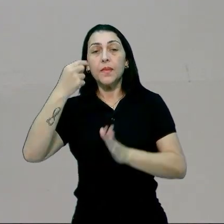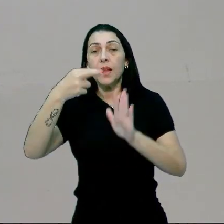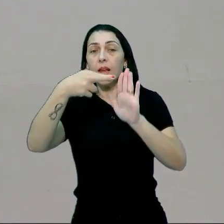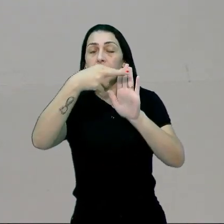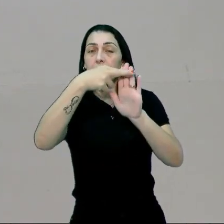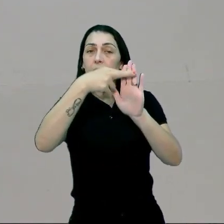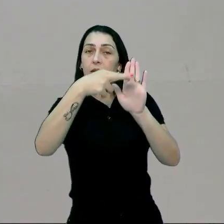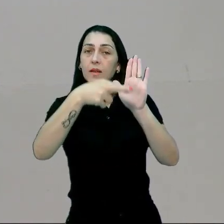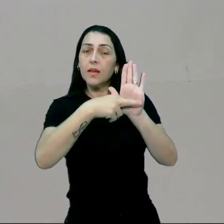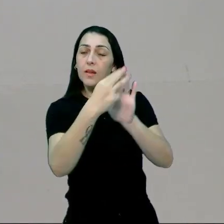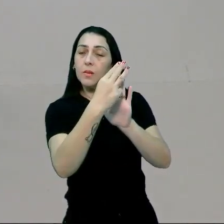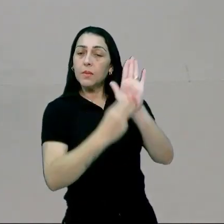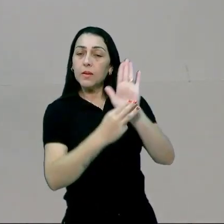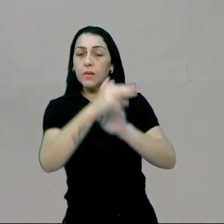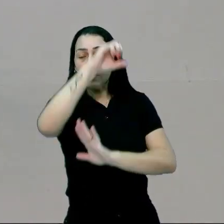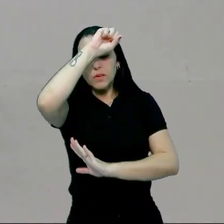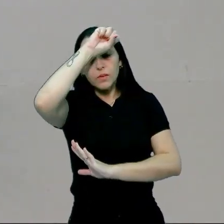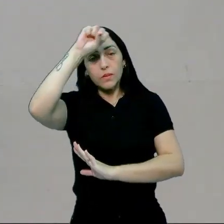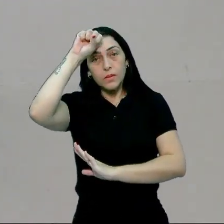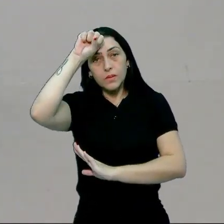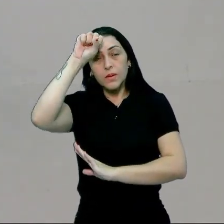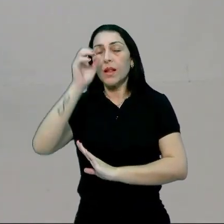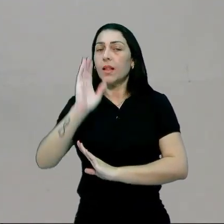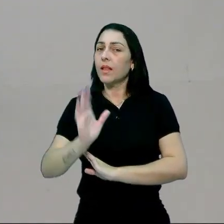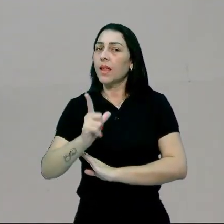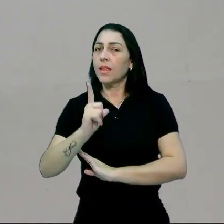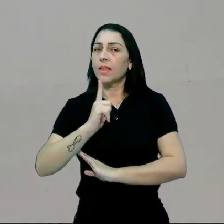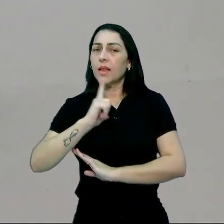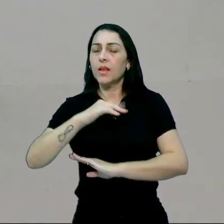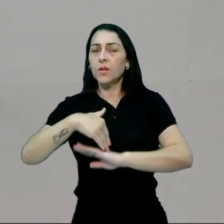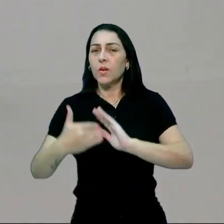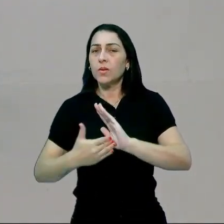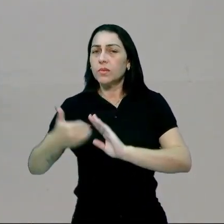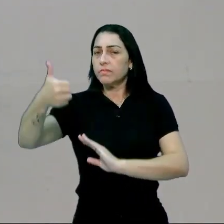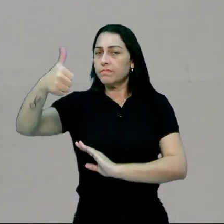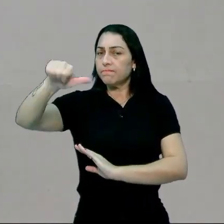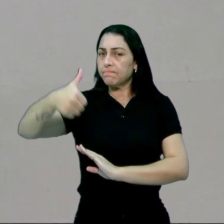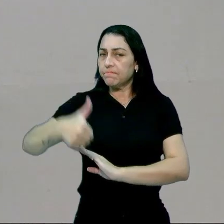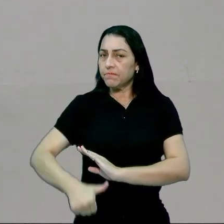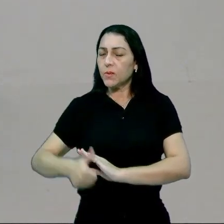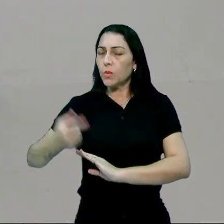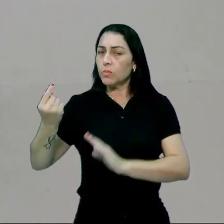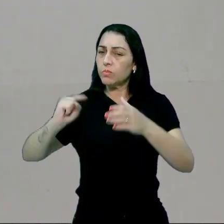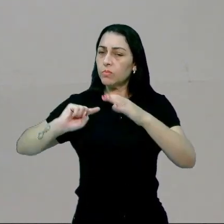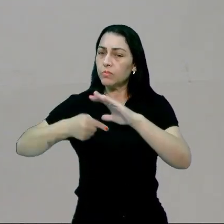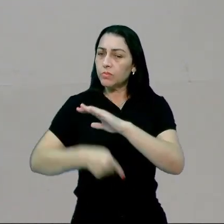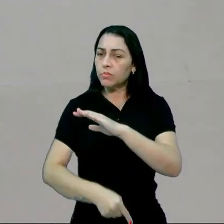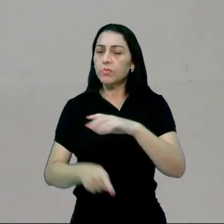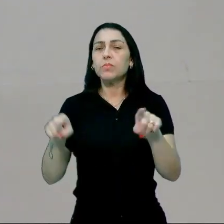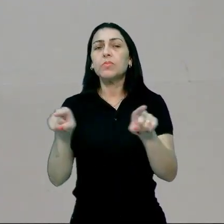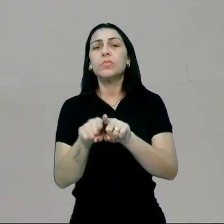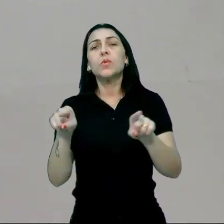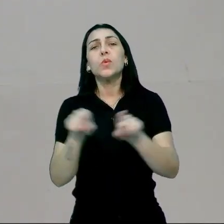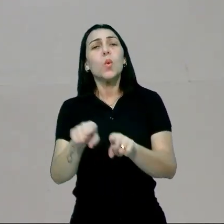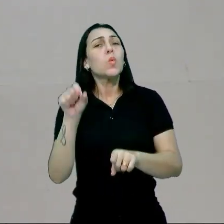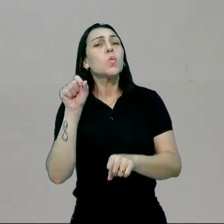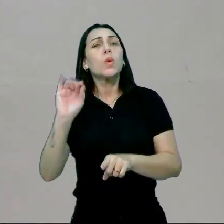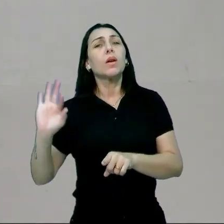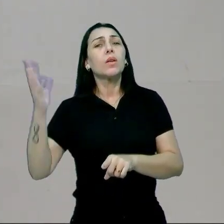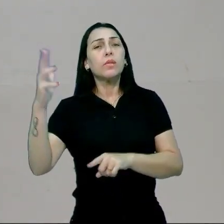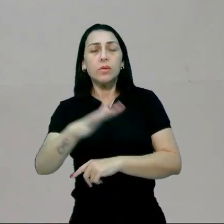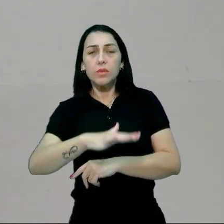do Método Sociológico. Lá nós temos toda a análise, todo o aprofundamento a respeito do que é um